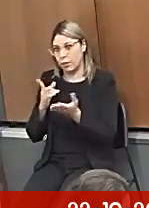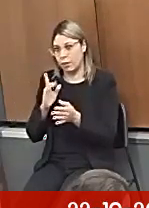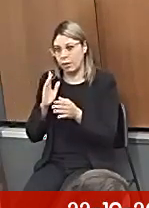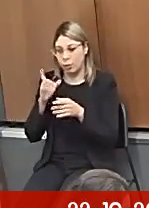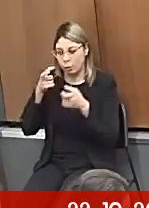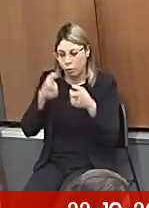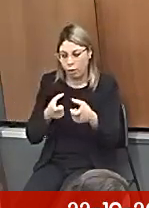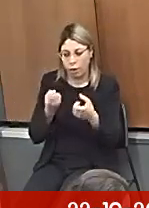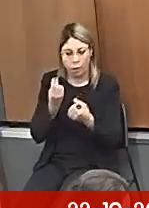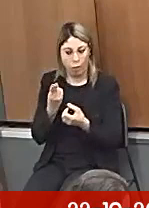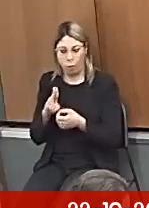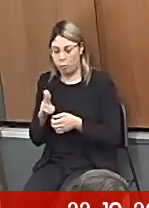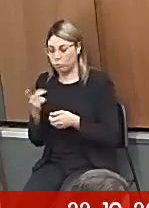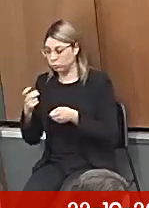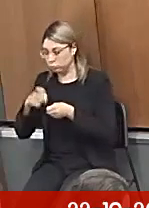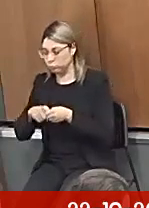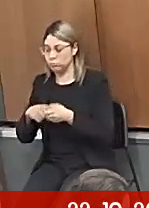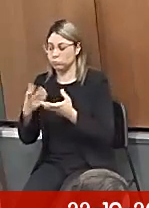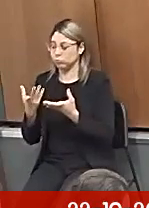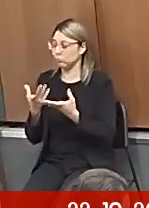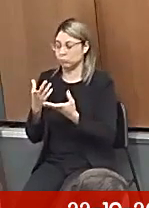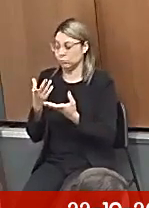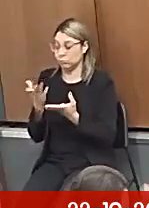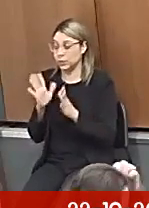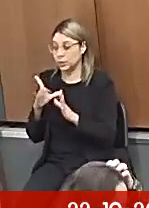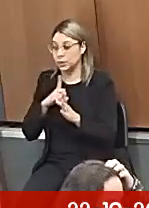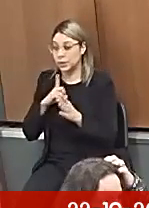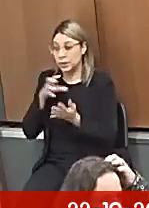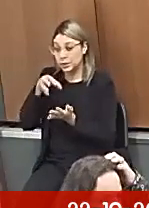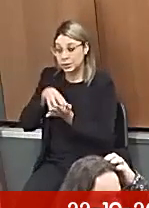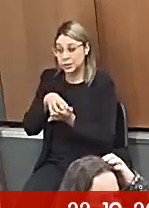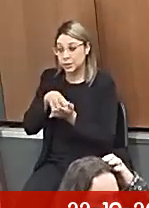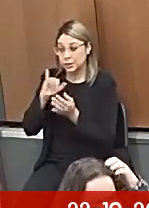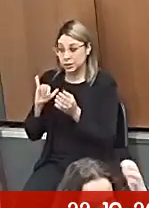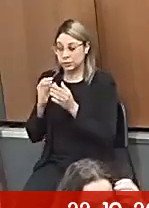via convênio, de um centro de inclusão.